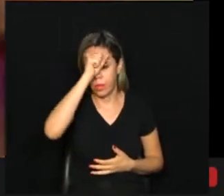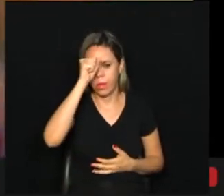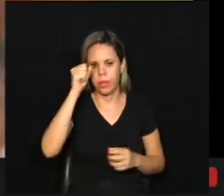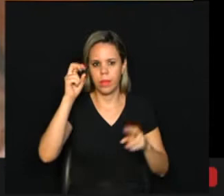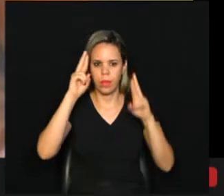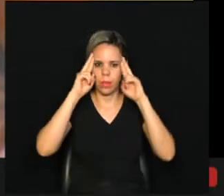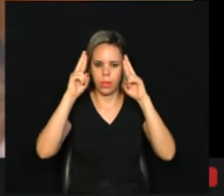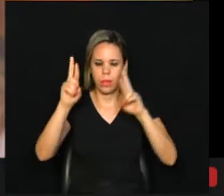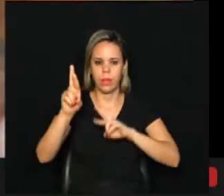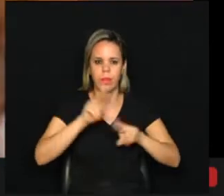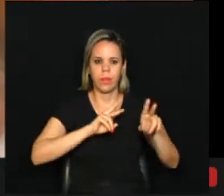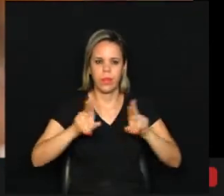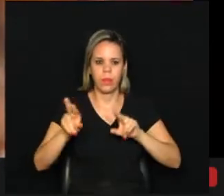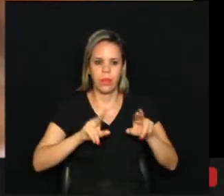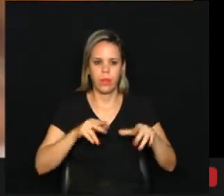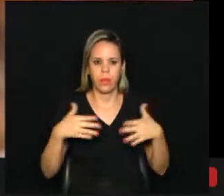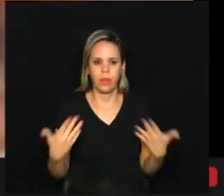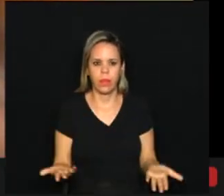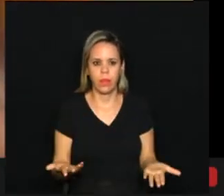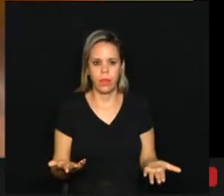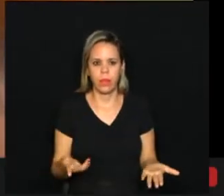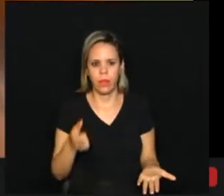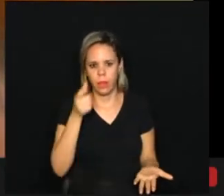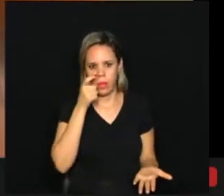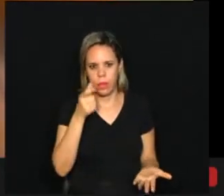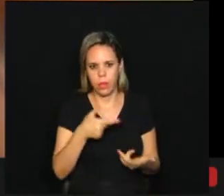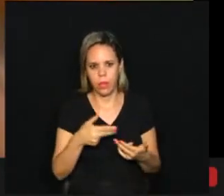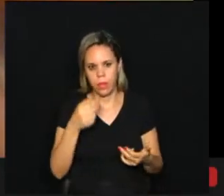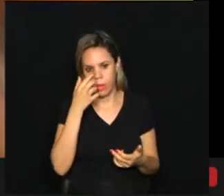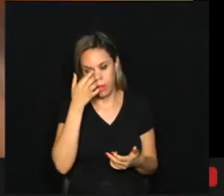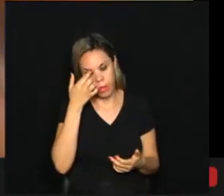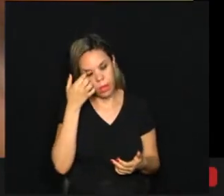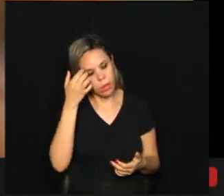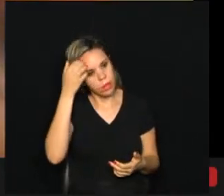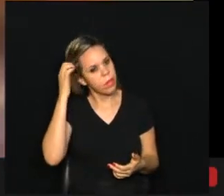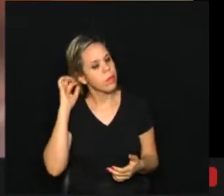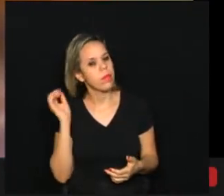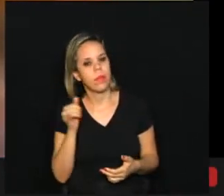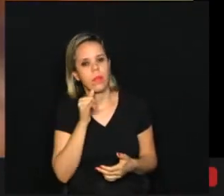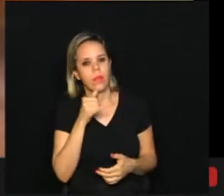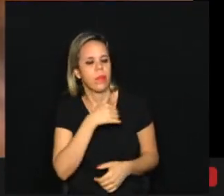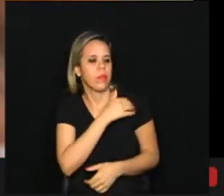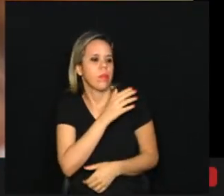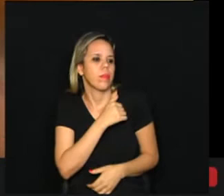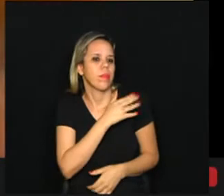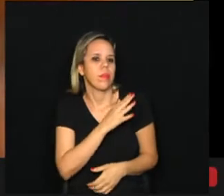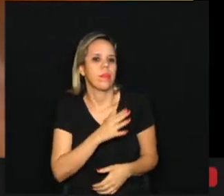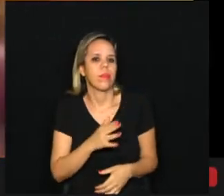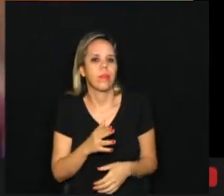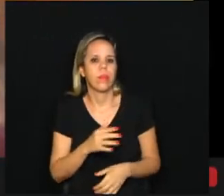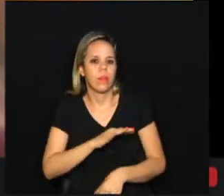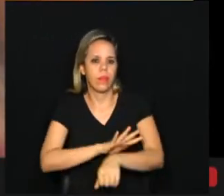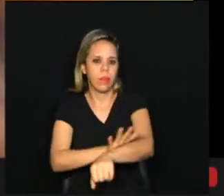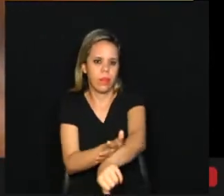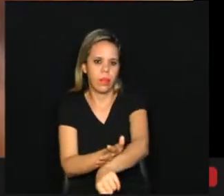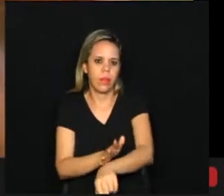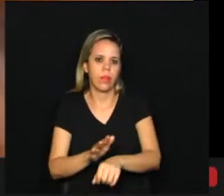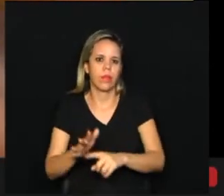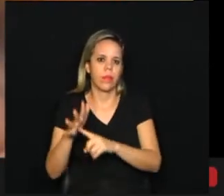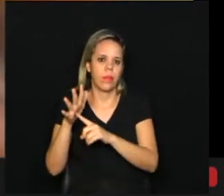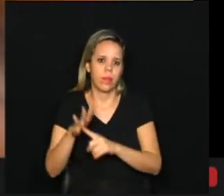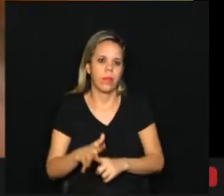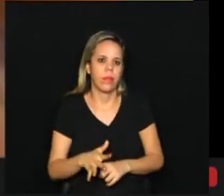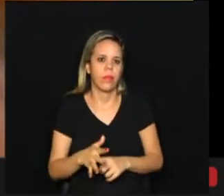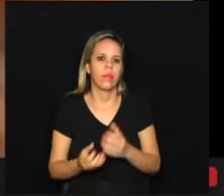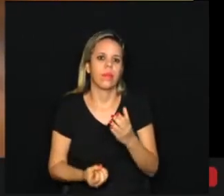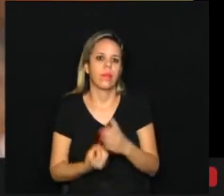respeito, a diversidade, quando ela escuta alguma coisa no sentido de um preconceito, de racismo, de homofobia, ela